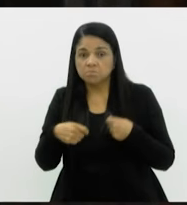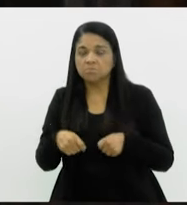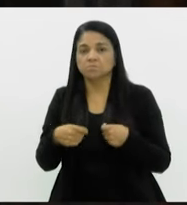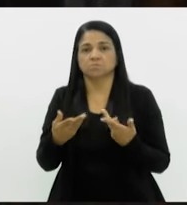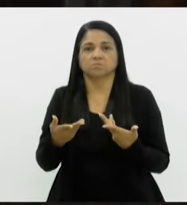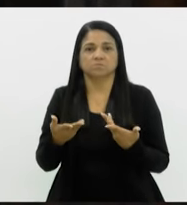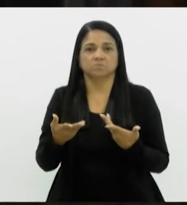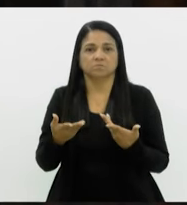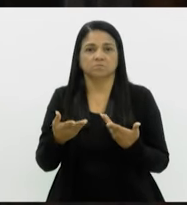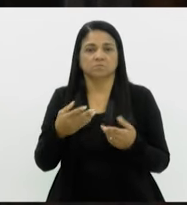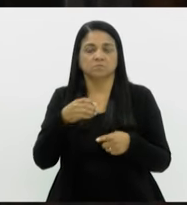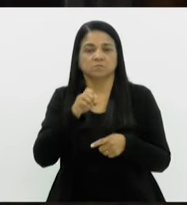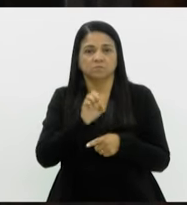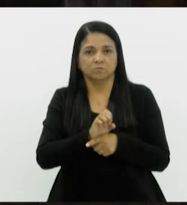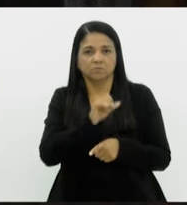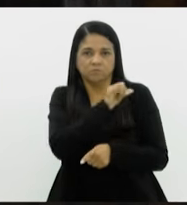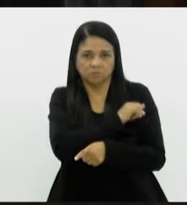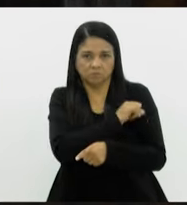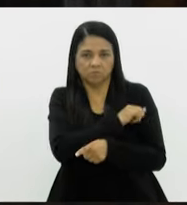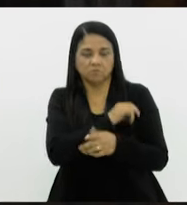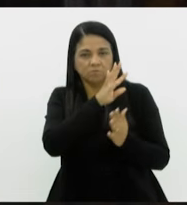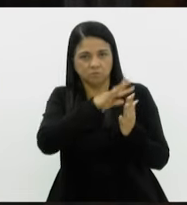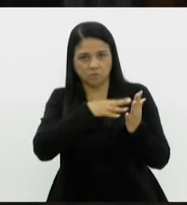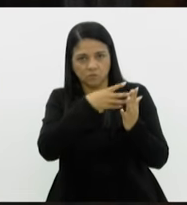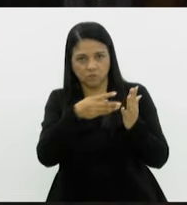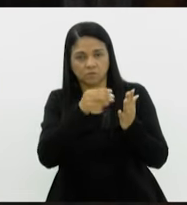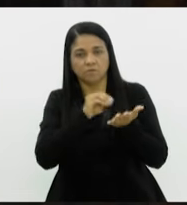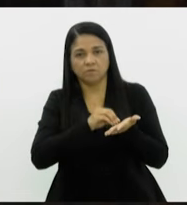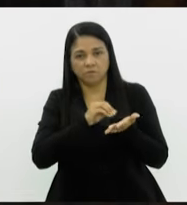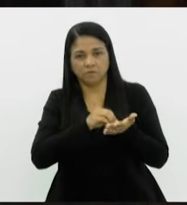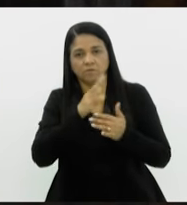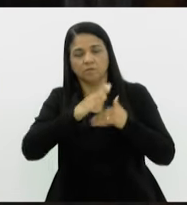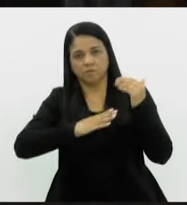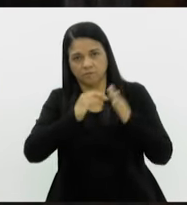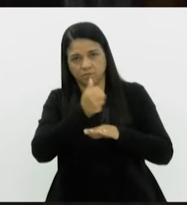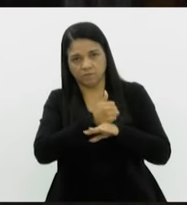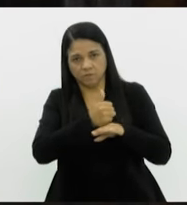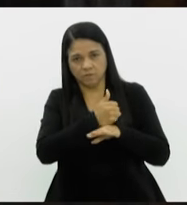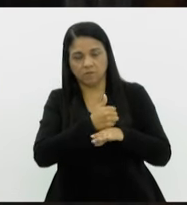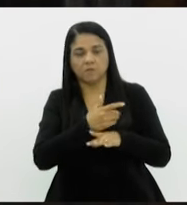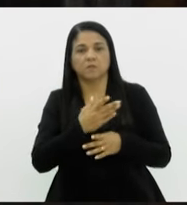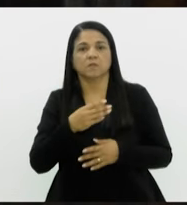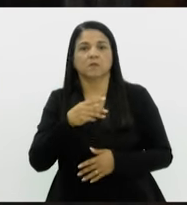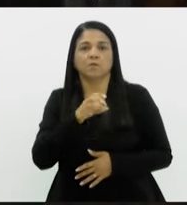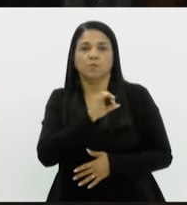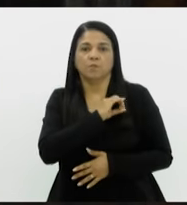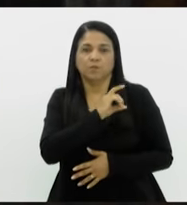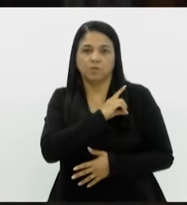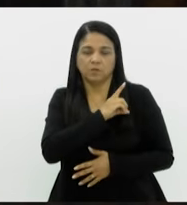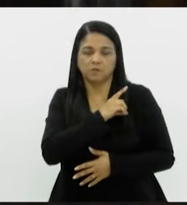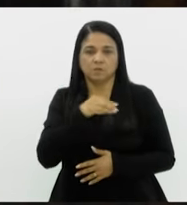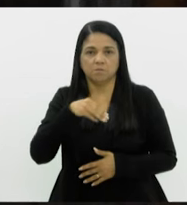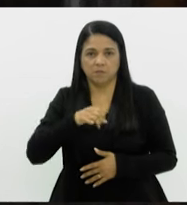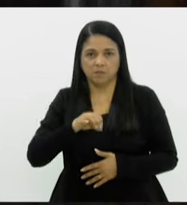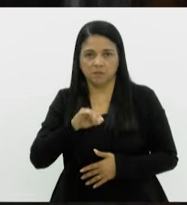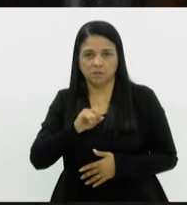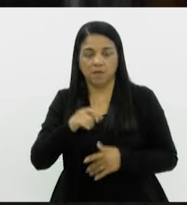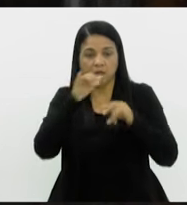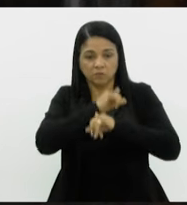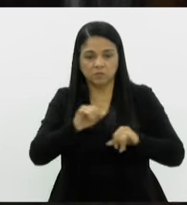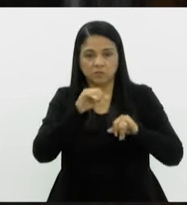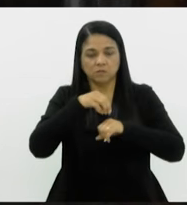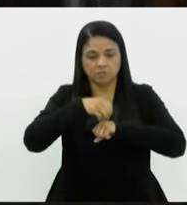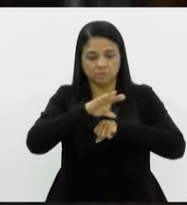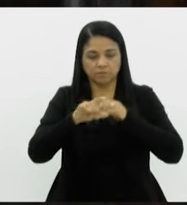existe nesse quadro de saúde da Polícia Militar. Anuncio.